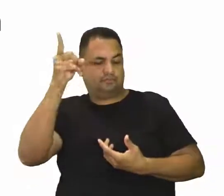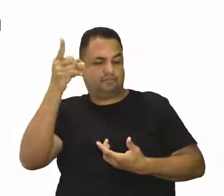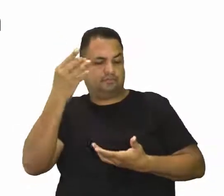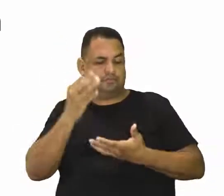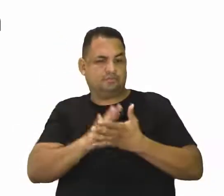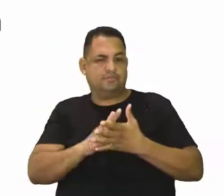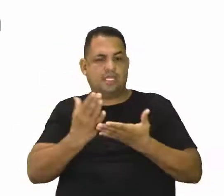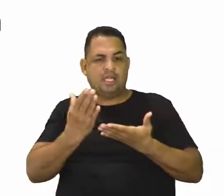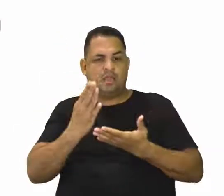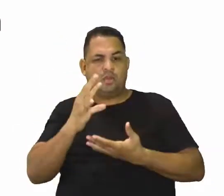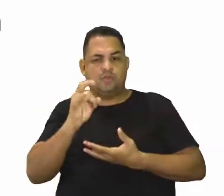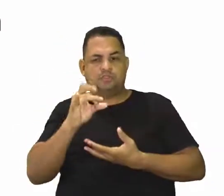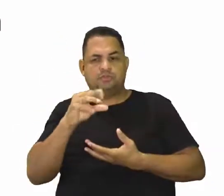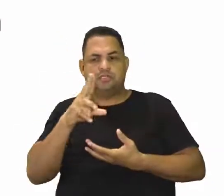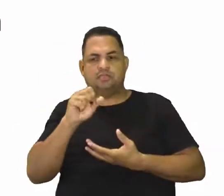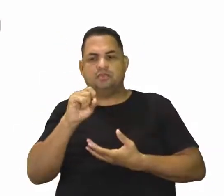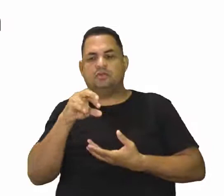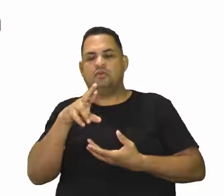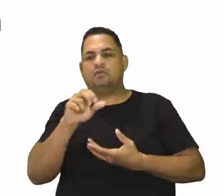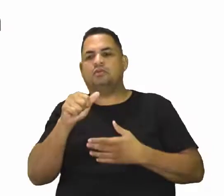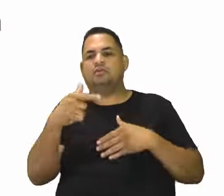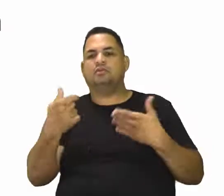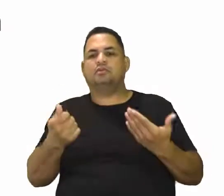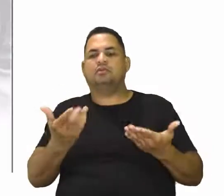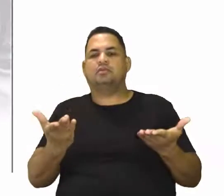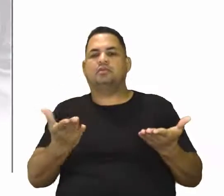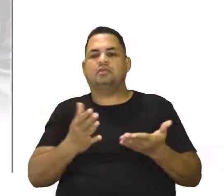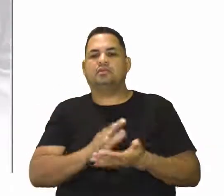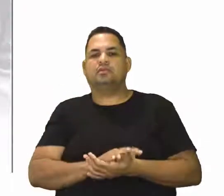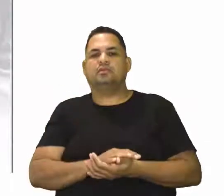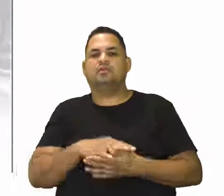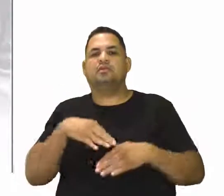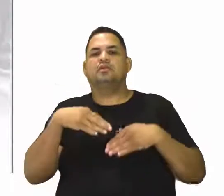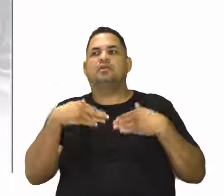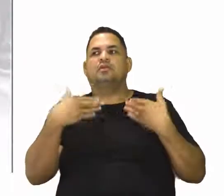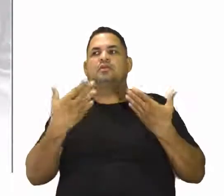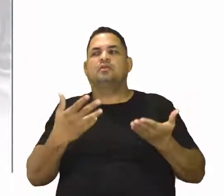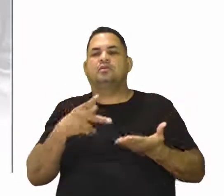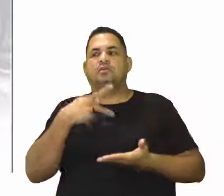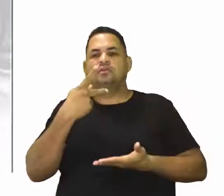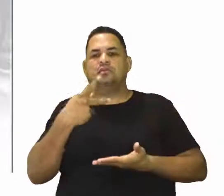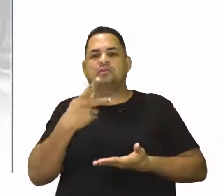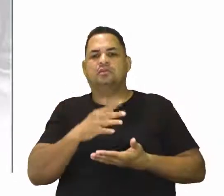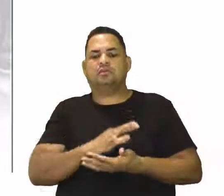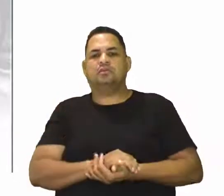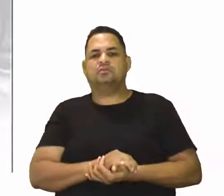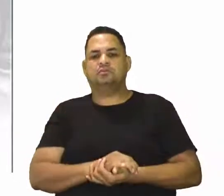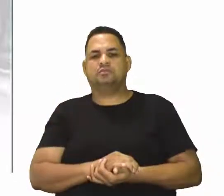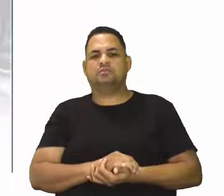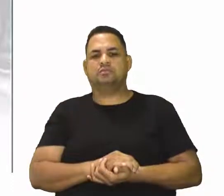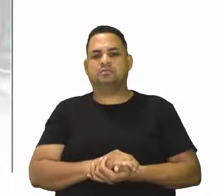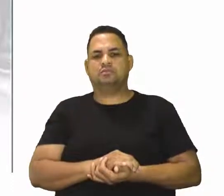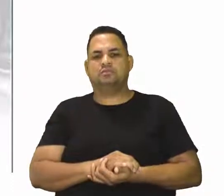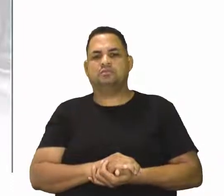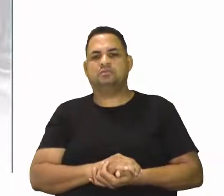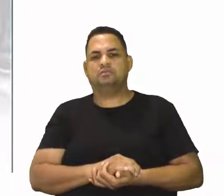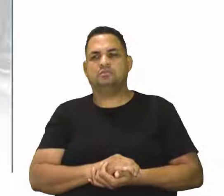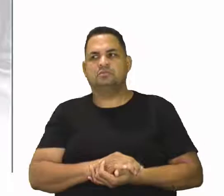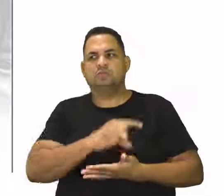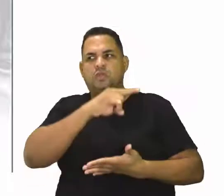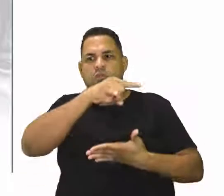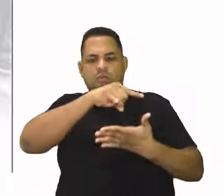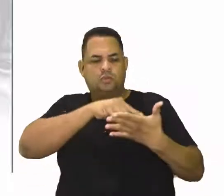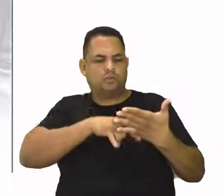com os piratorio com certeza com certeza aí quando eu falo aqui por exemplo o